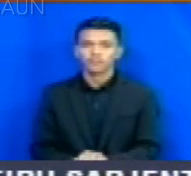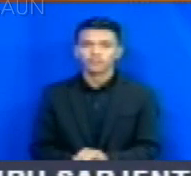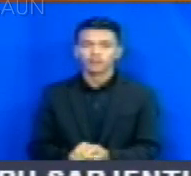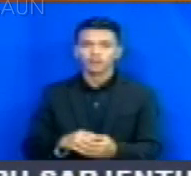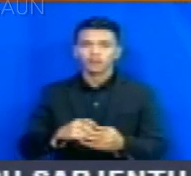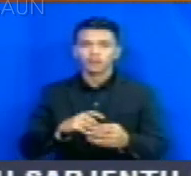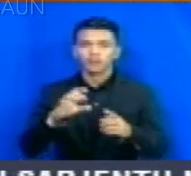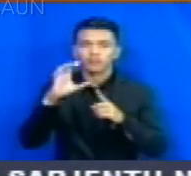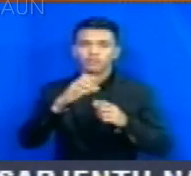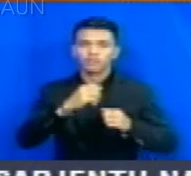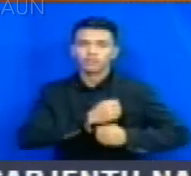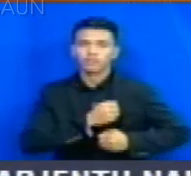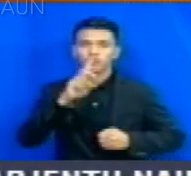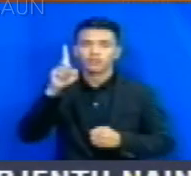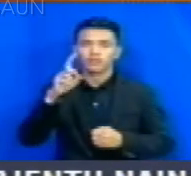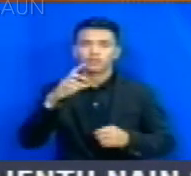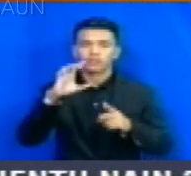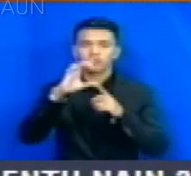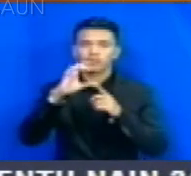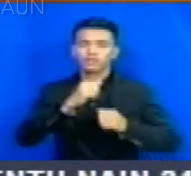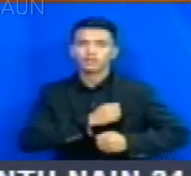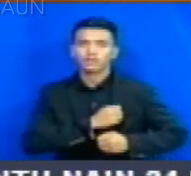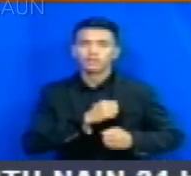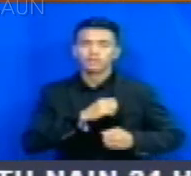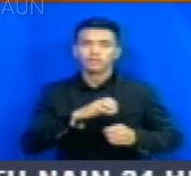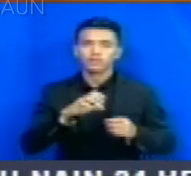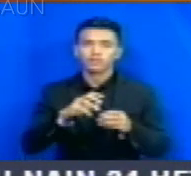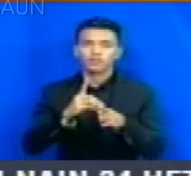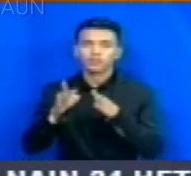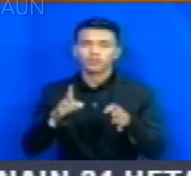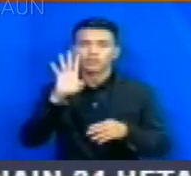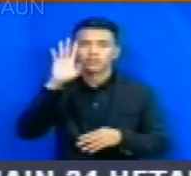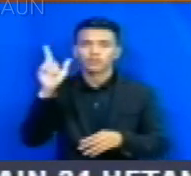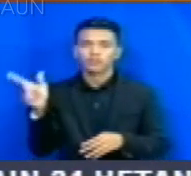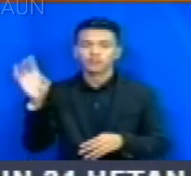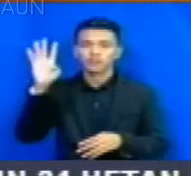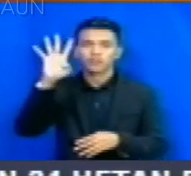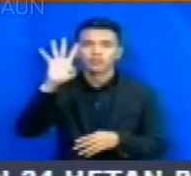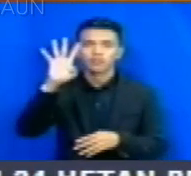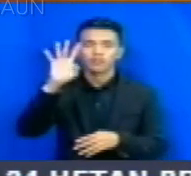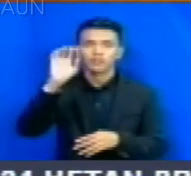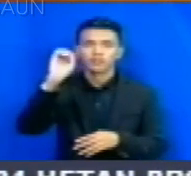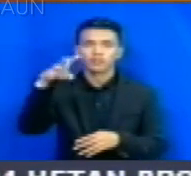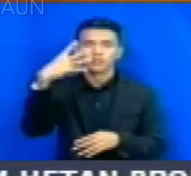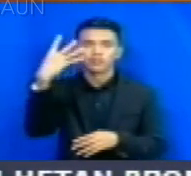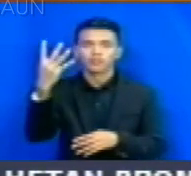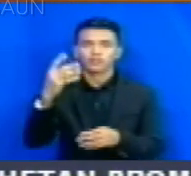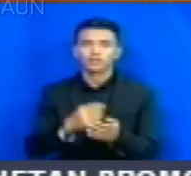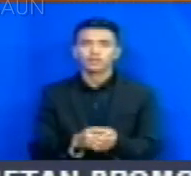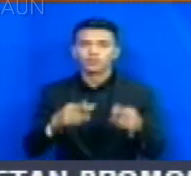Tenente Coronel na ida, major na rua, no primeiro sargento na Nulo Racing Hat, retam promoção de visa russo comando